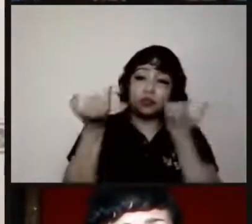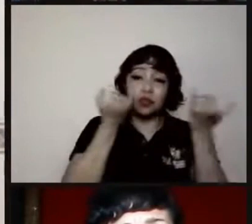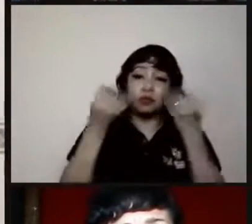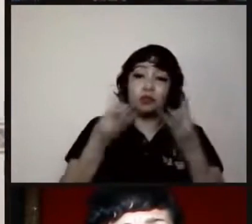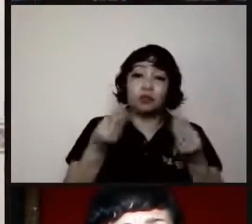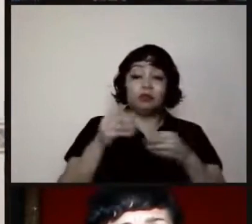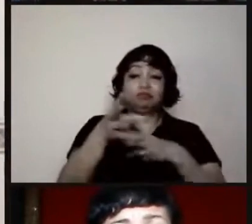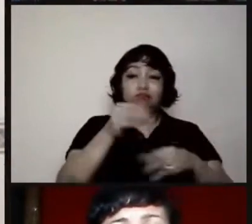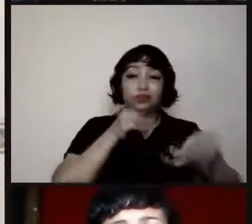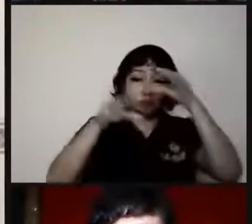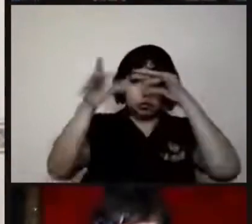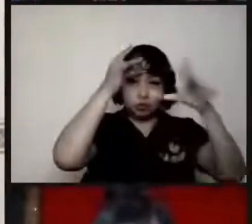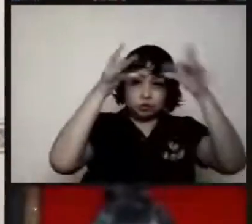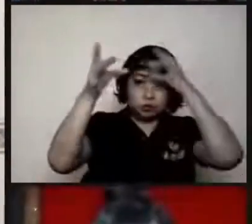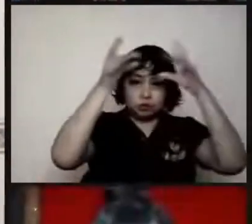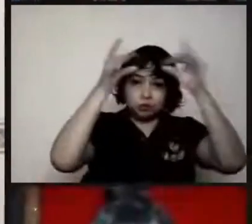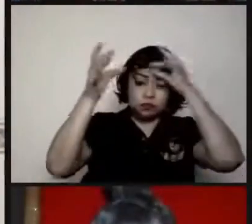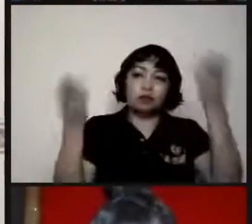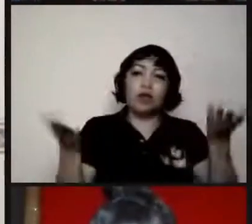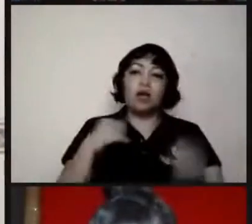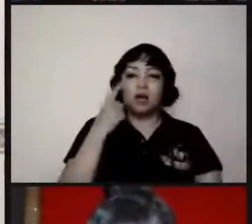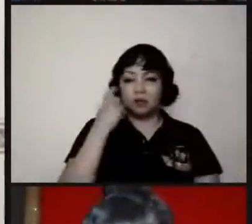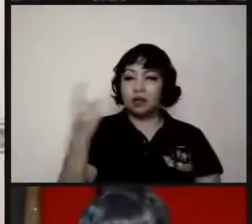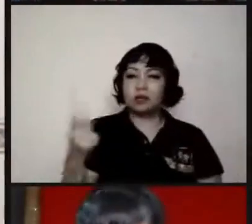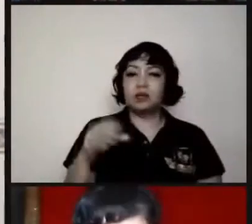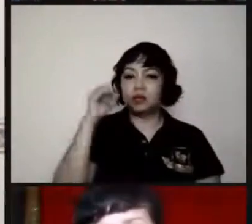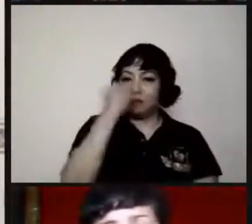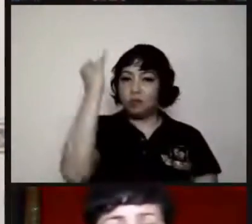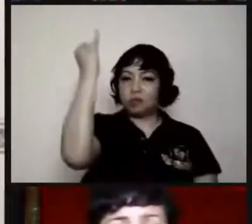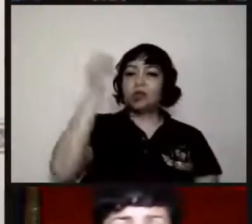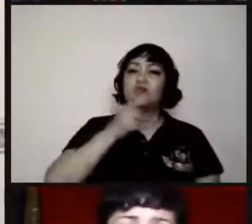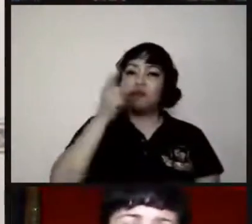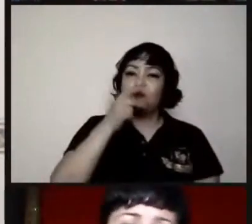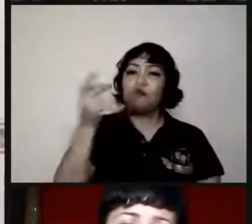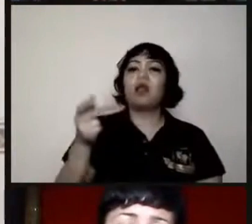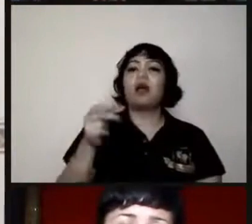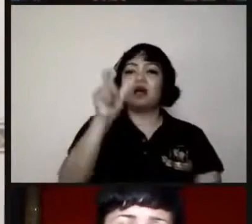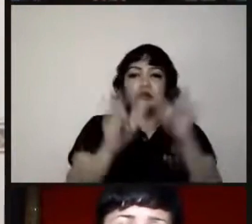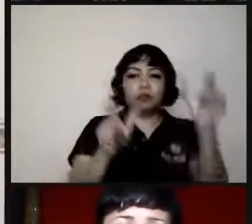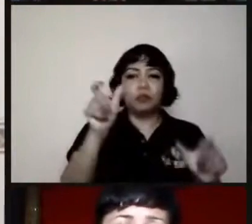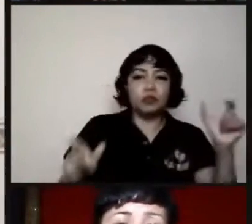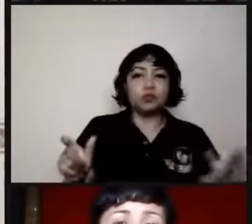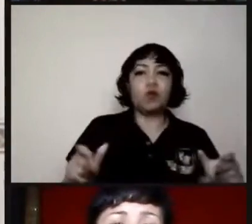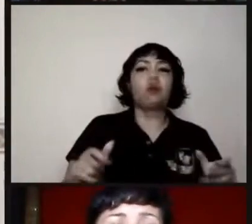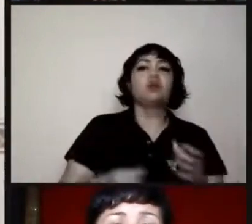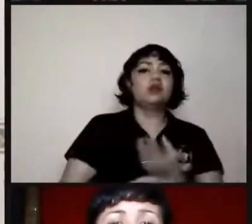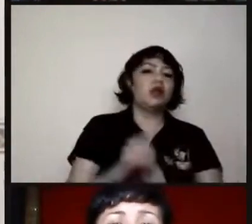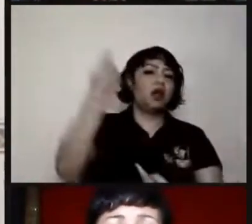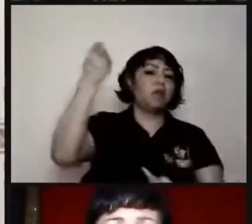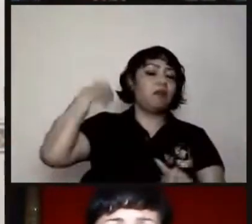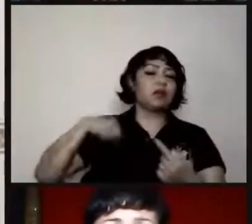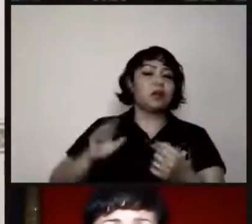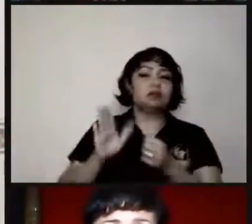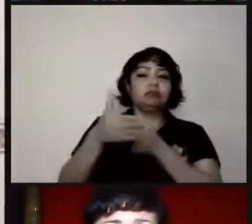é muito importante. Eu acho muito interessante falar sobre as pessoas que foram encobertas pela história. Né?